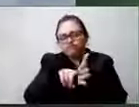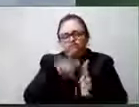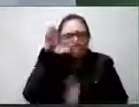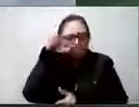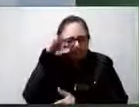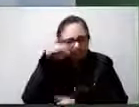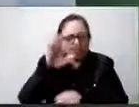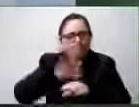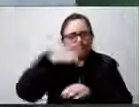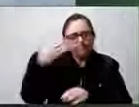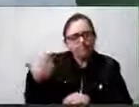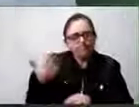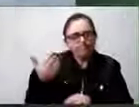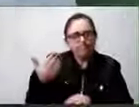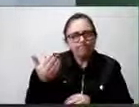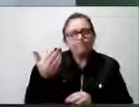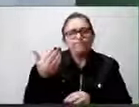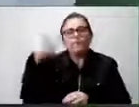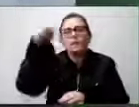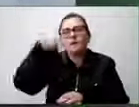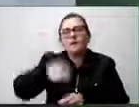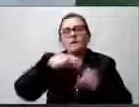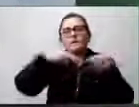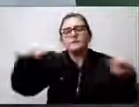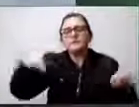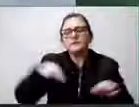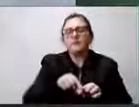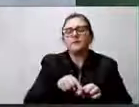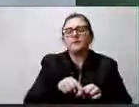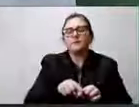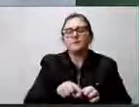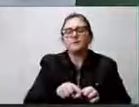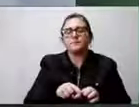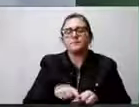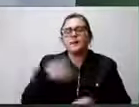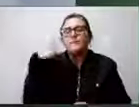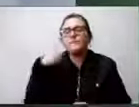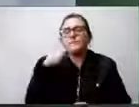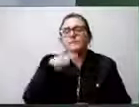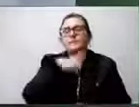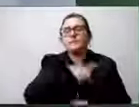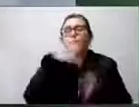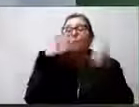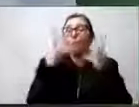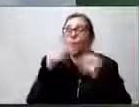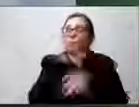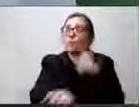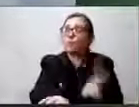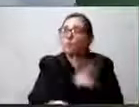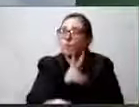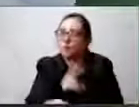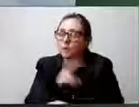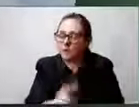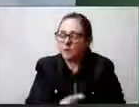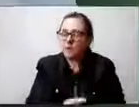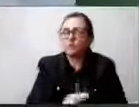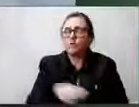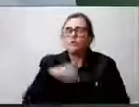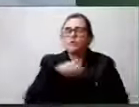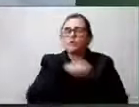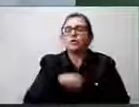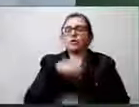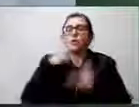mais do que isso, gente, a gente que está aqui nessa sala online hoje, a gente precisa ter muito cuidado com a forma que a gente se